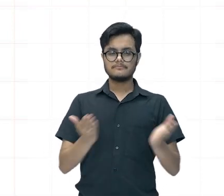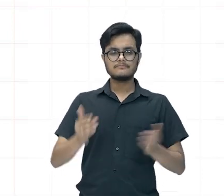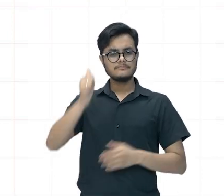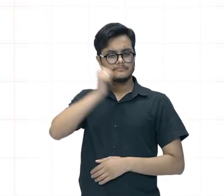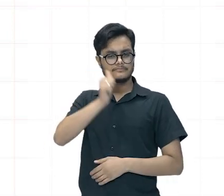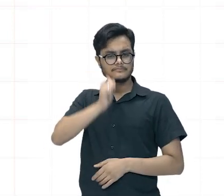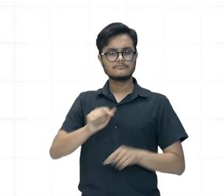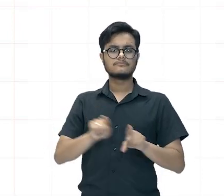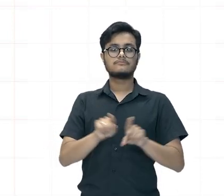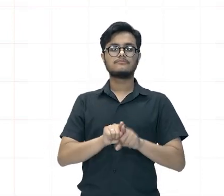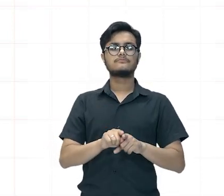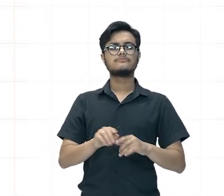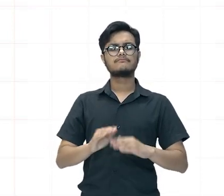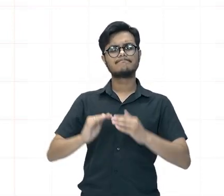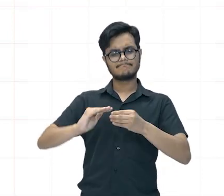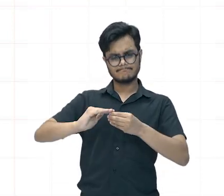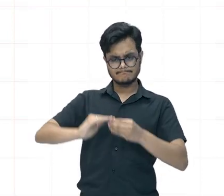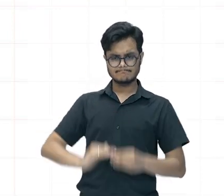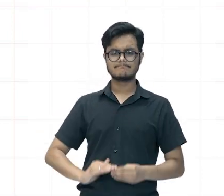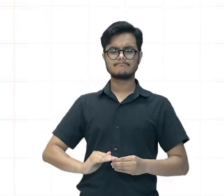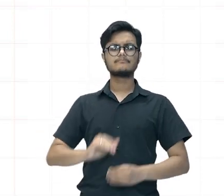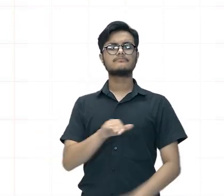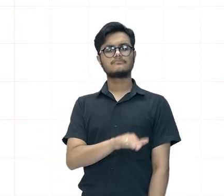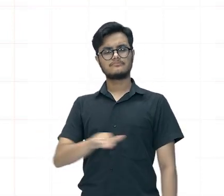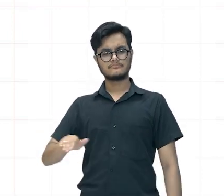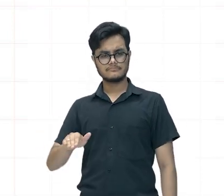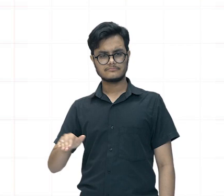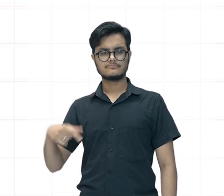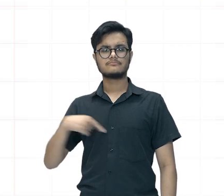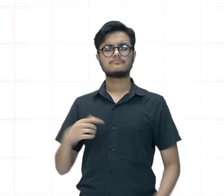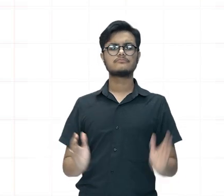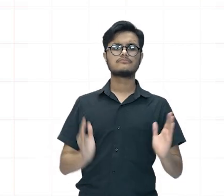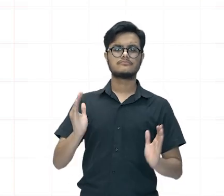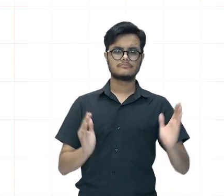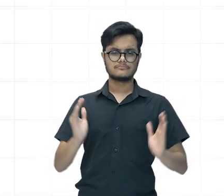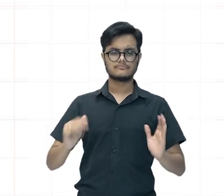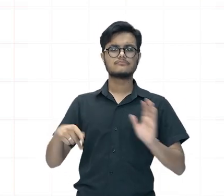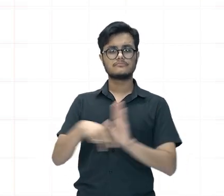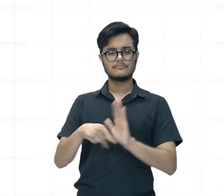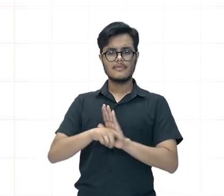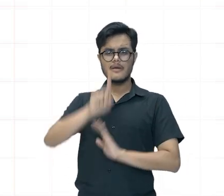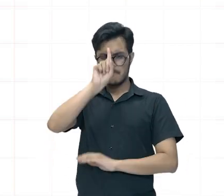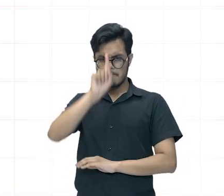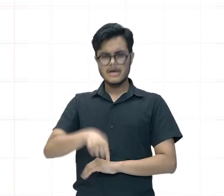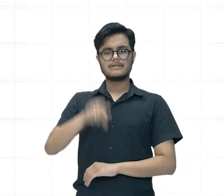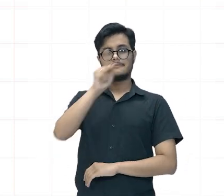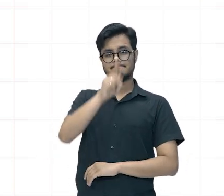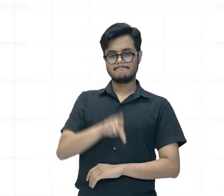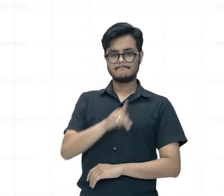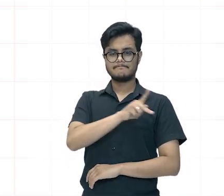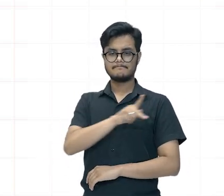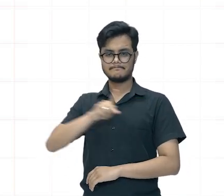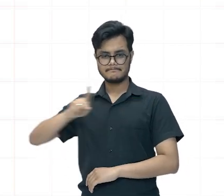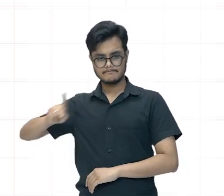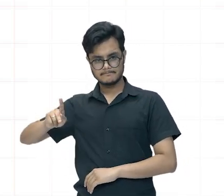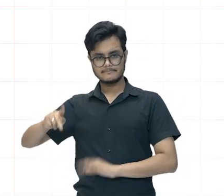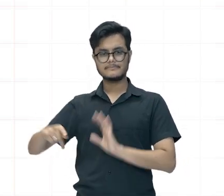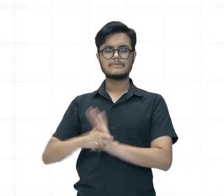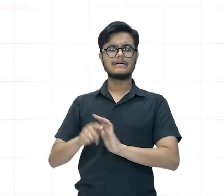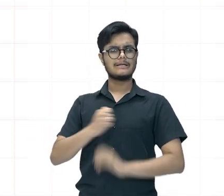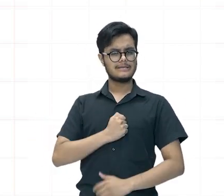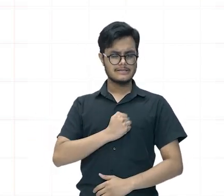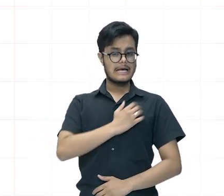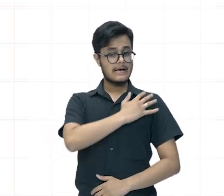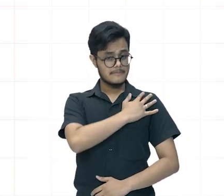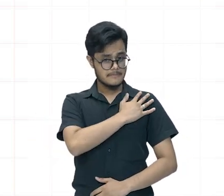às mulheres e às crianças, mulheres ocupavam posição inferior, pois este período era dominado